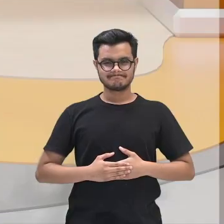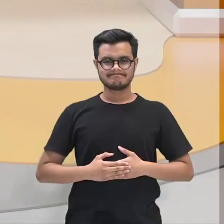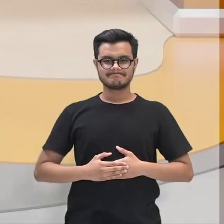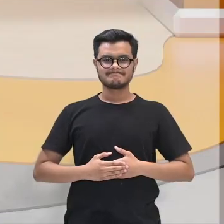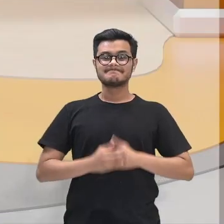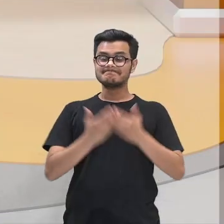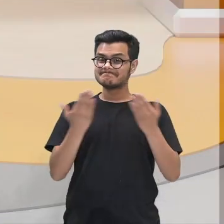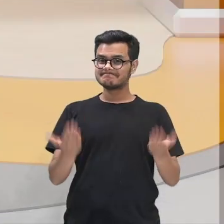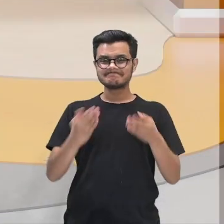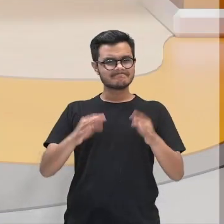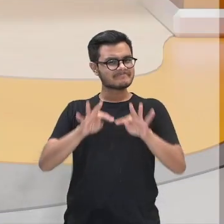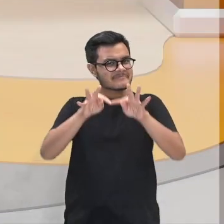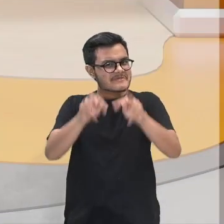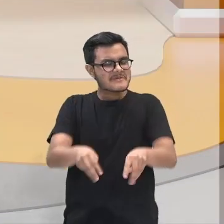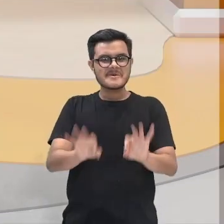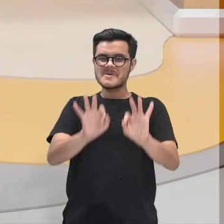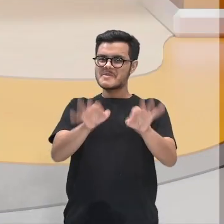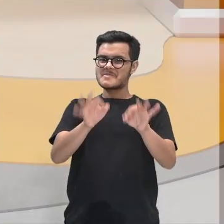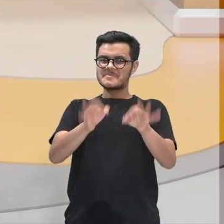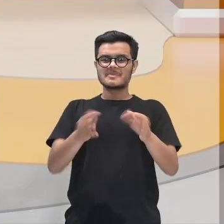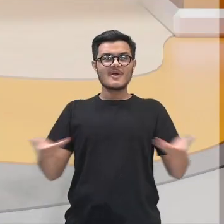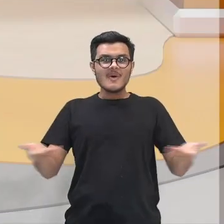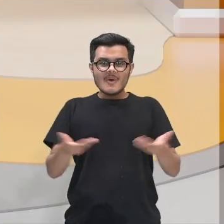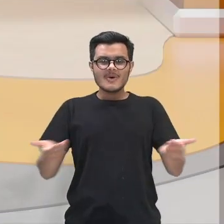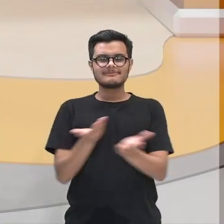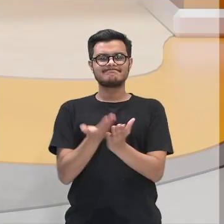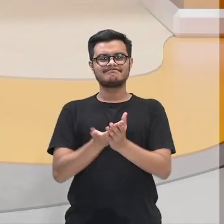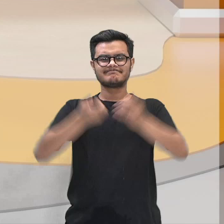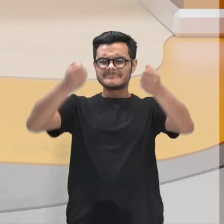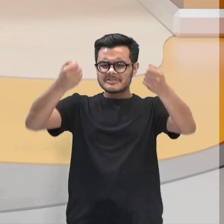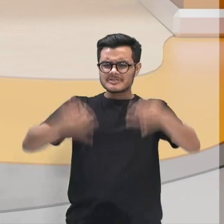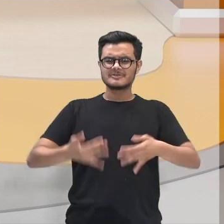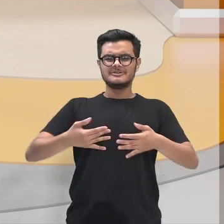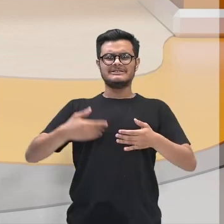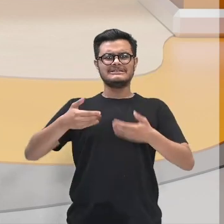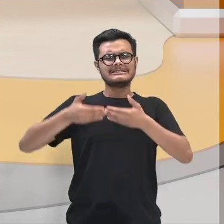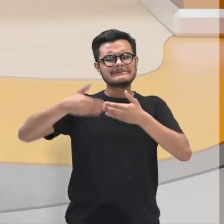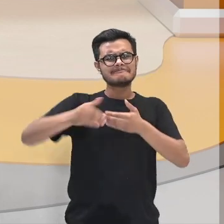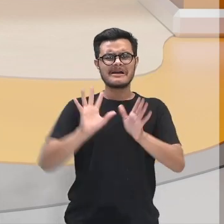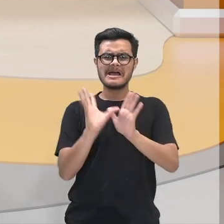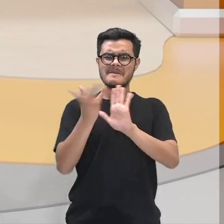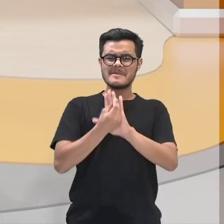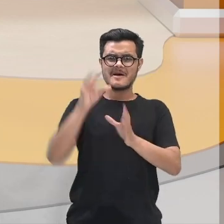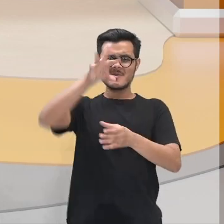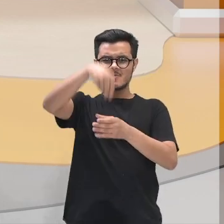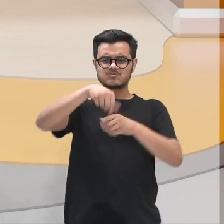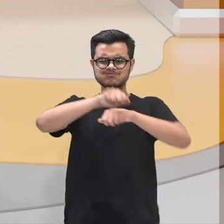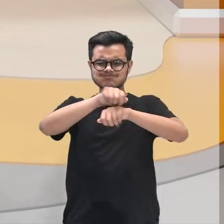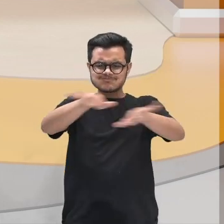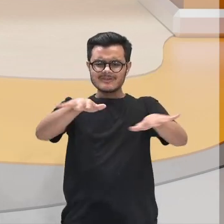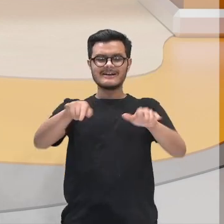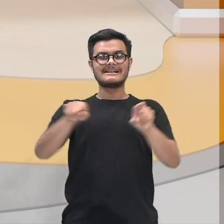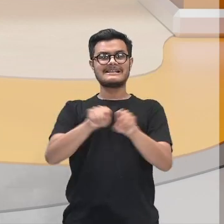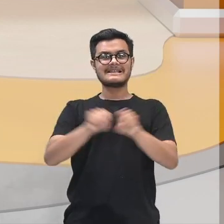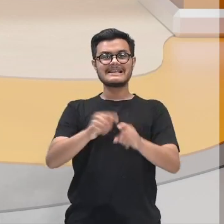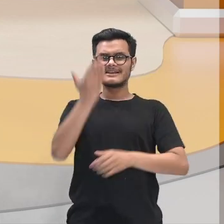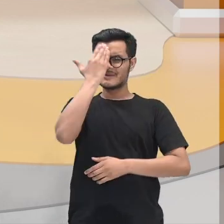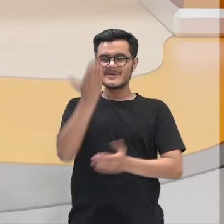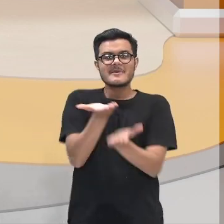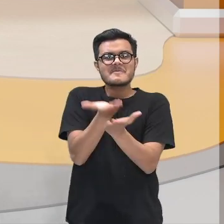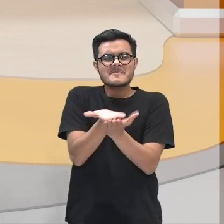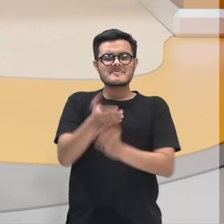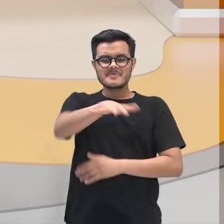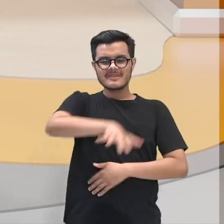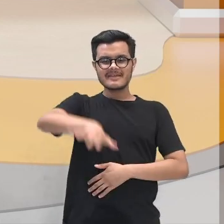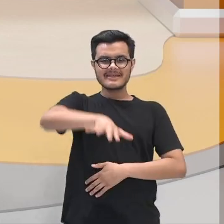pré-colonial. Isso mesmo, turma. Hoje na nossa aula a gente desembarca dentro da Amazônia, vamos conhecer aí um pouco mais sobre toda